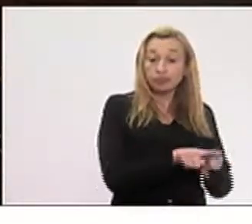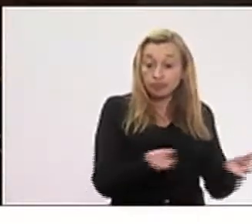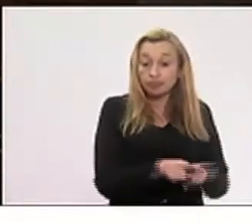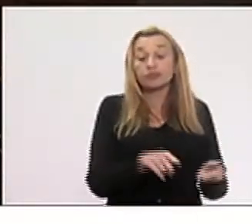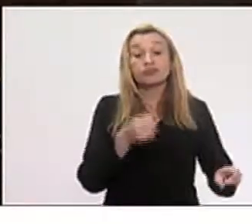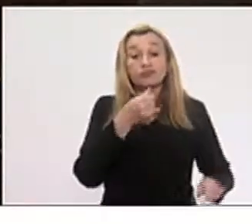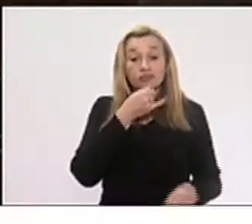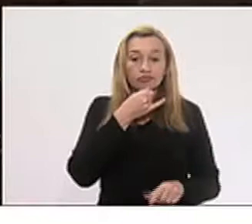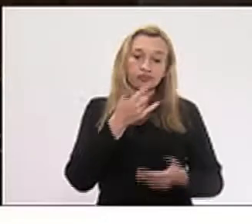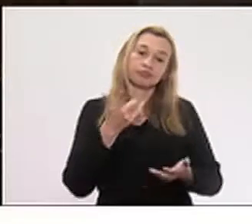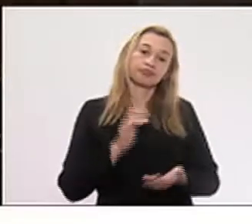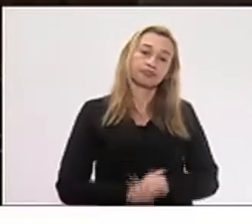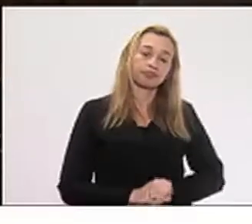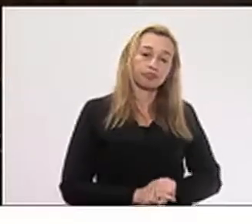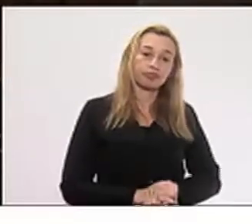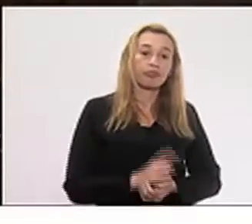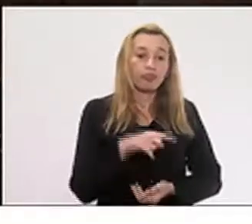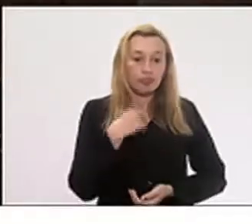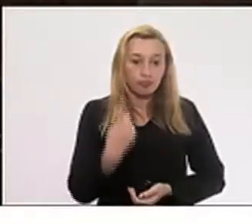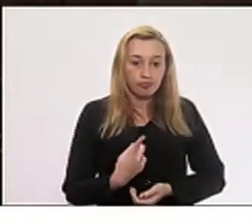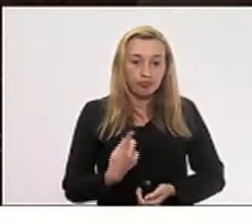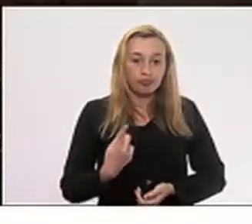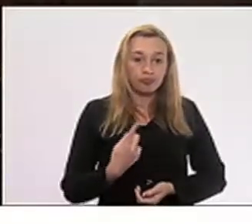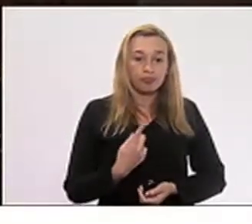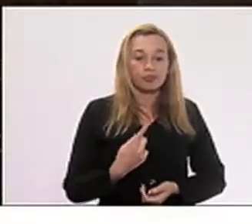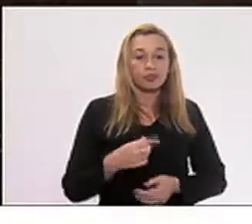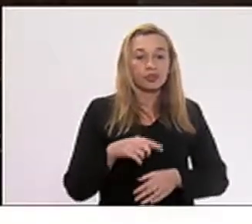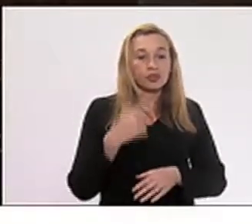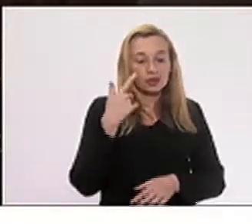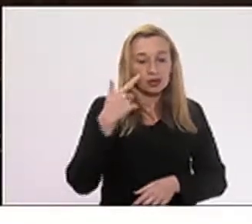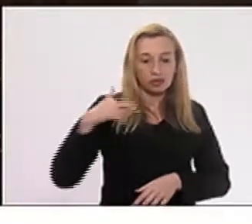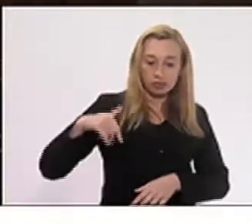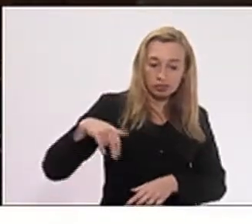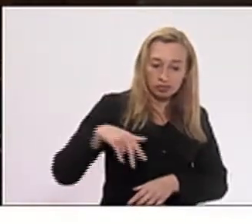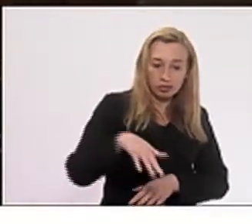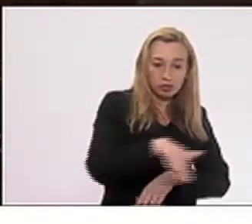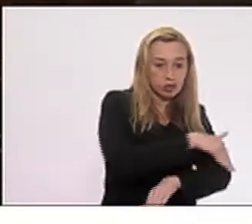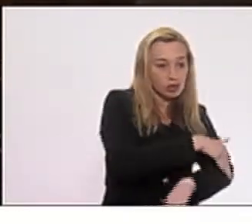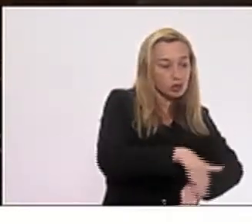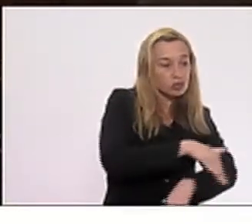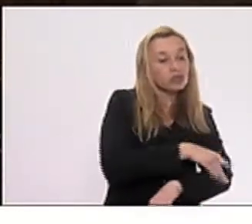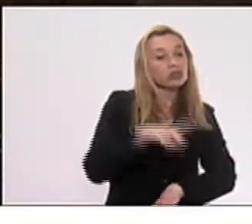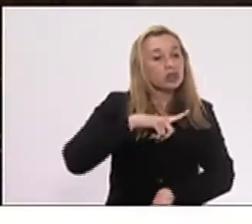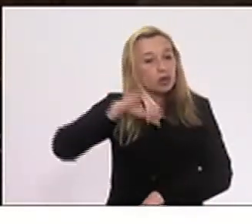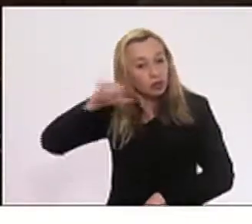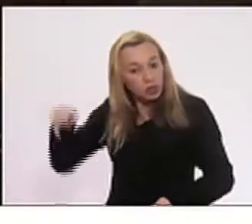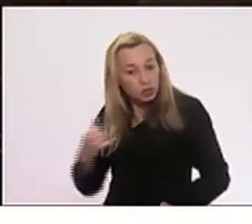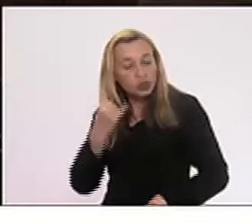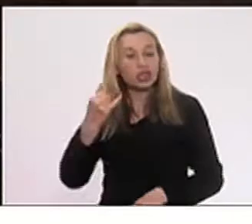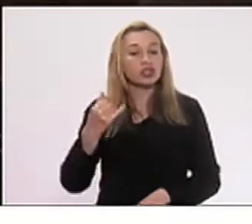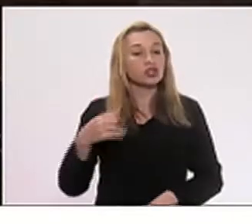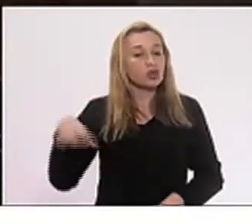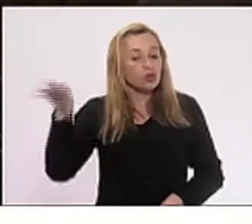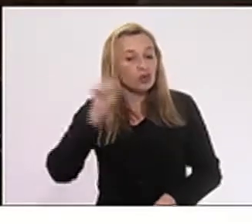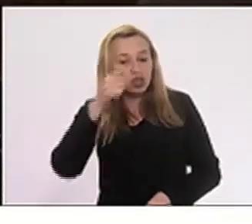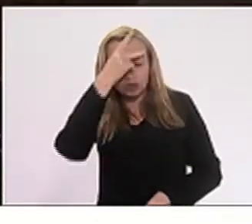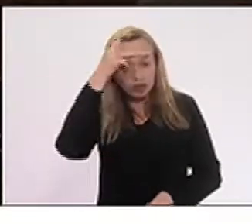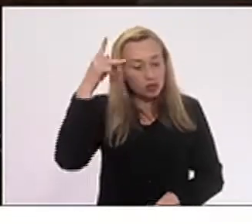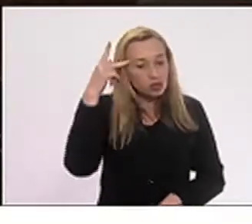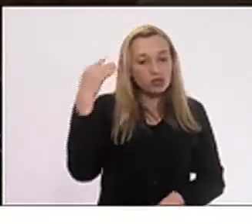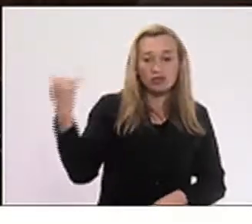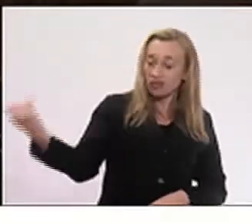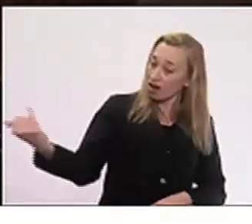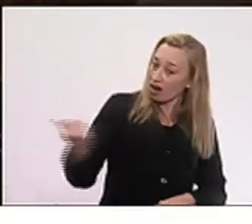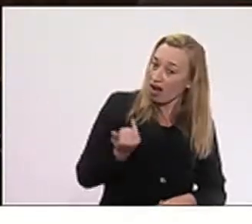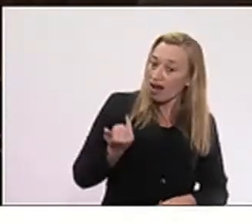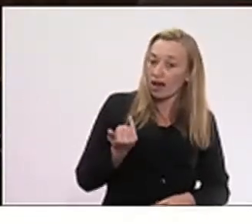fora. Quer dizer, nós que andamos nas ruas, nós temos a oportunidade de ouvir do cidadão,